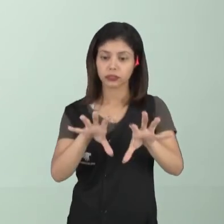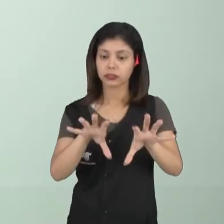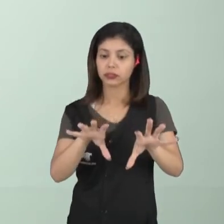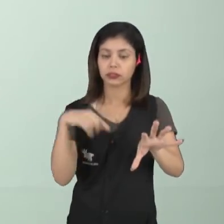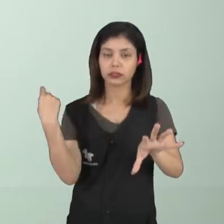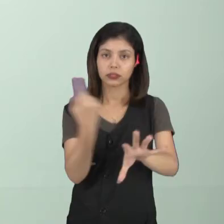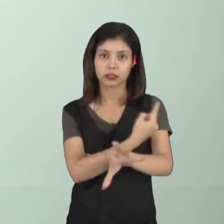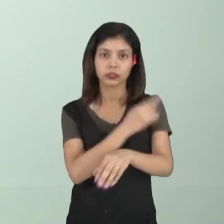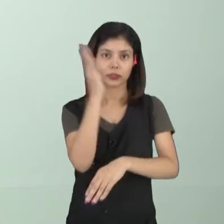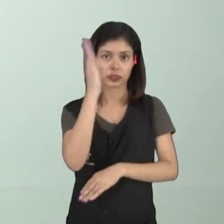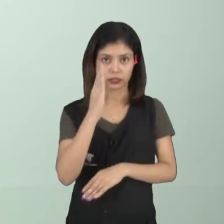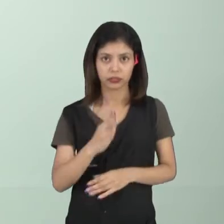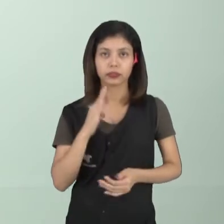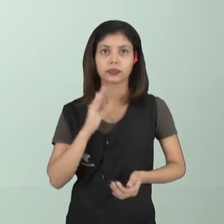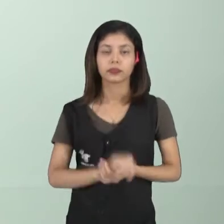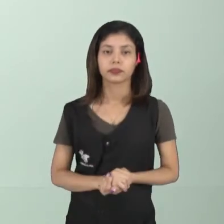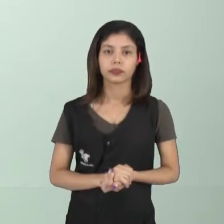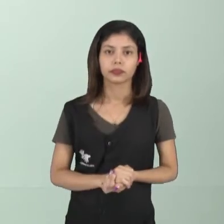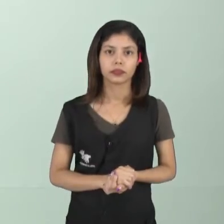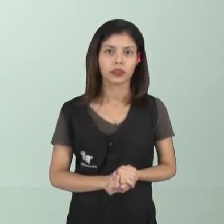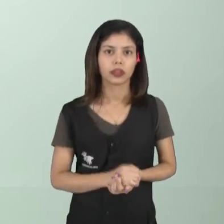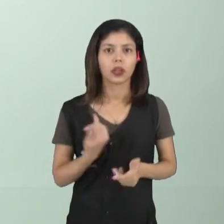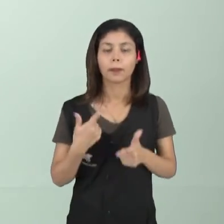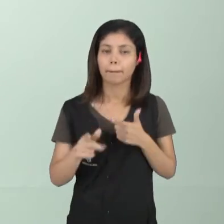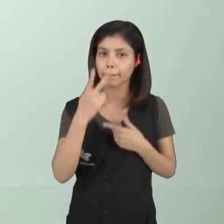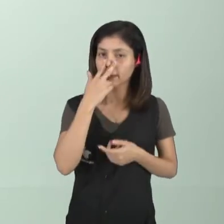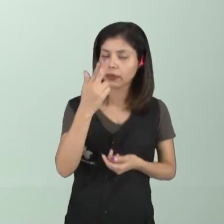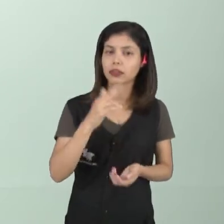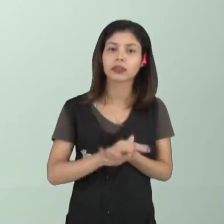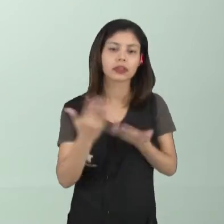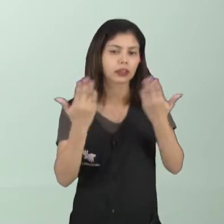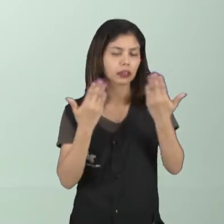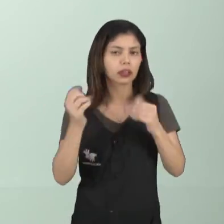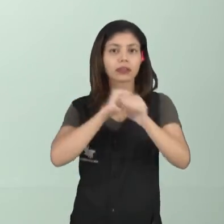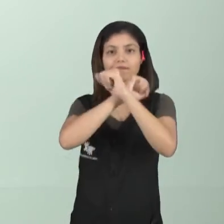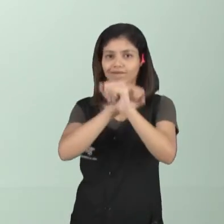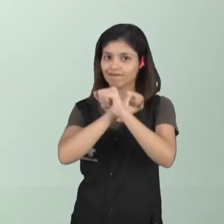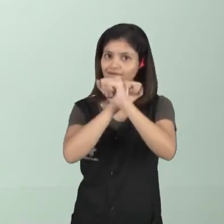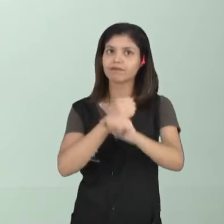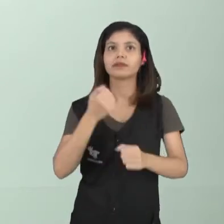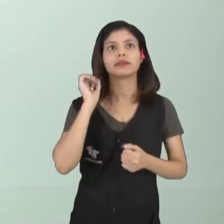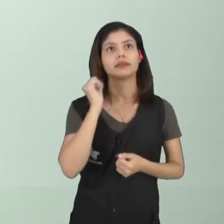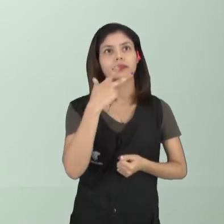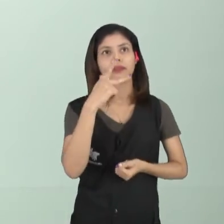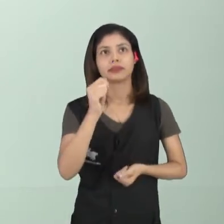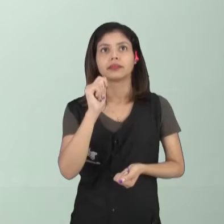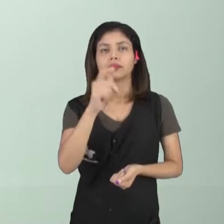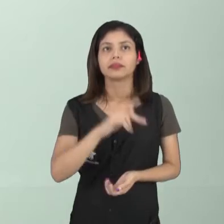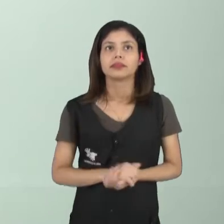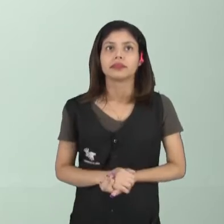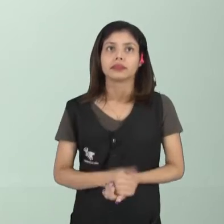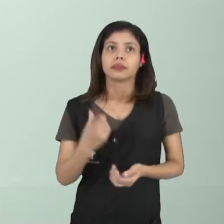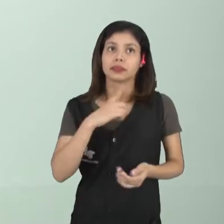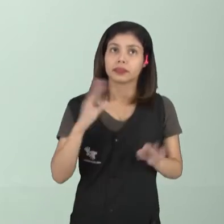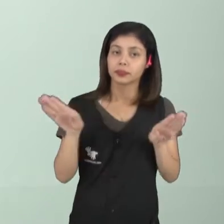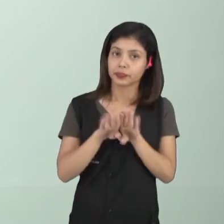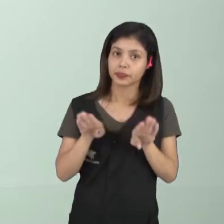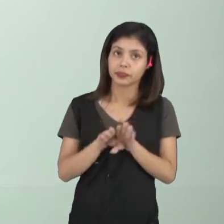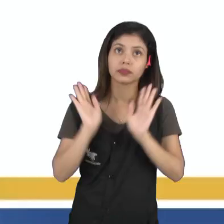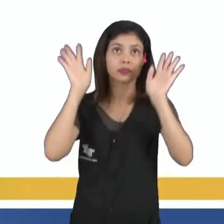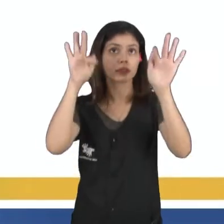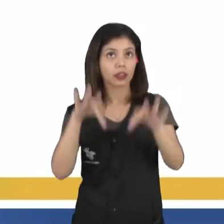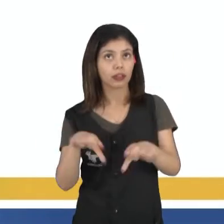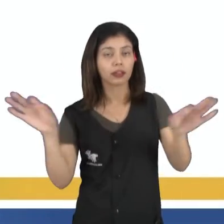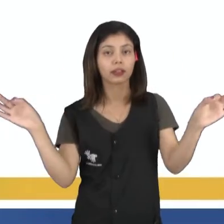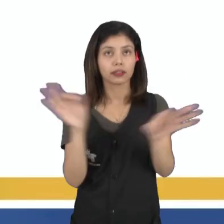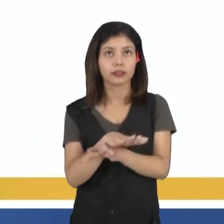deles aqui no Brasil né que era uma situação muito semelhante então a escravidão tá pessoal E aí a gente tem que comprar disse